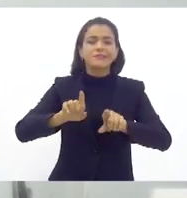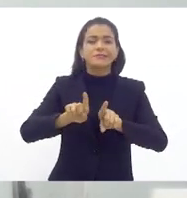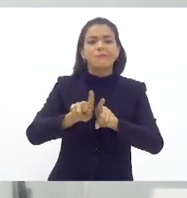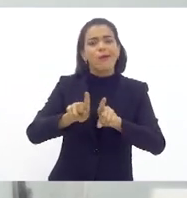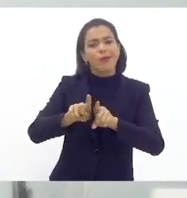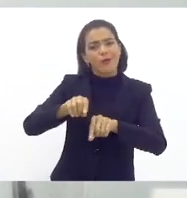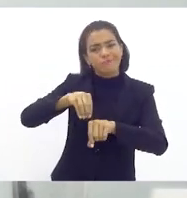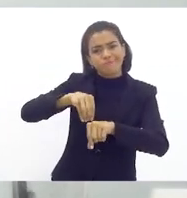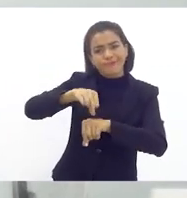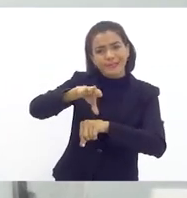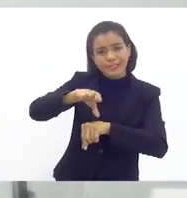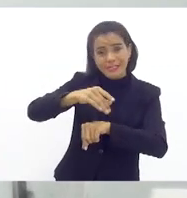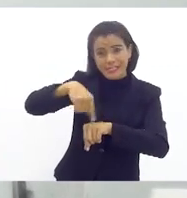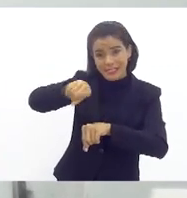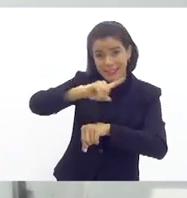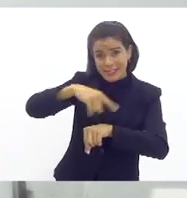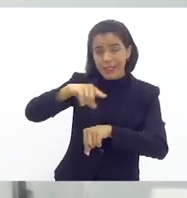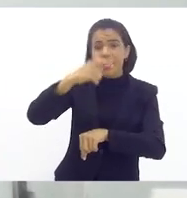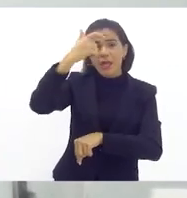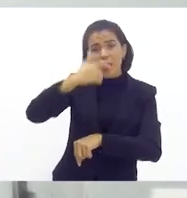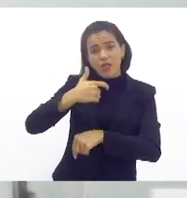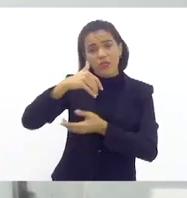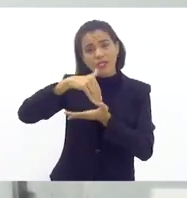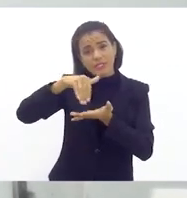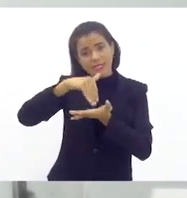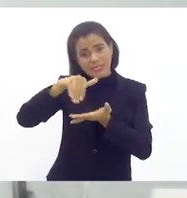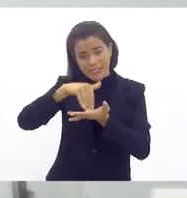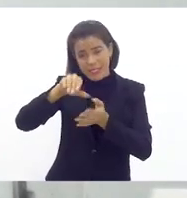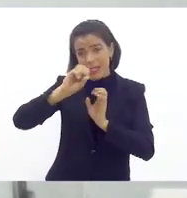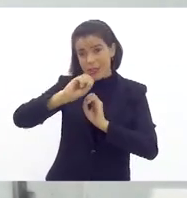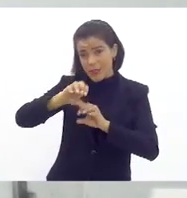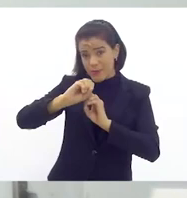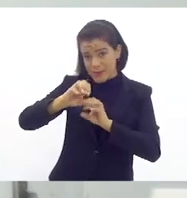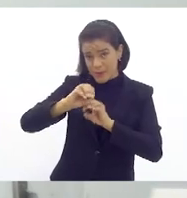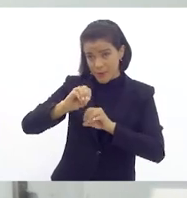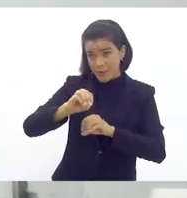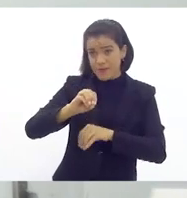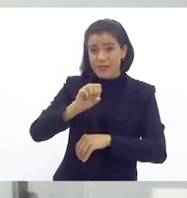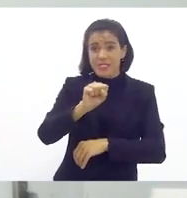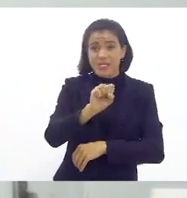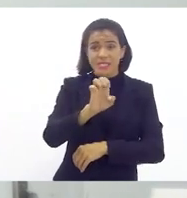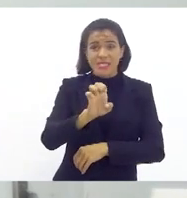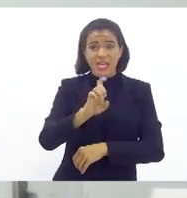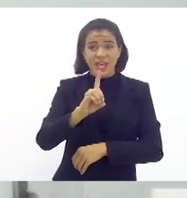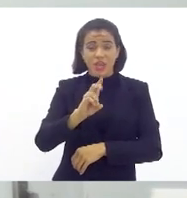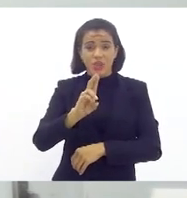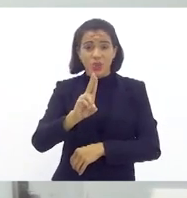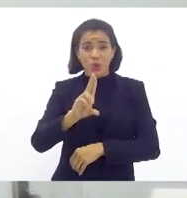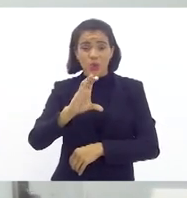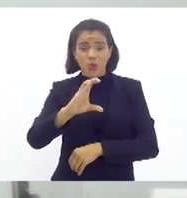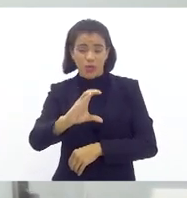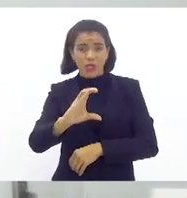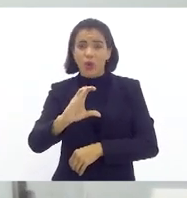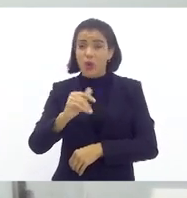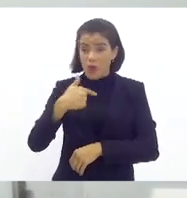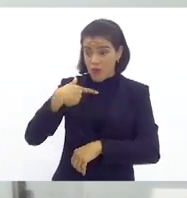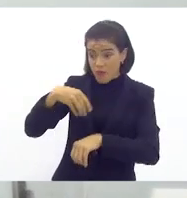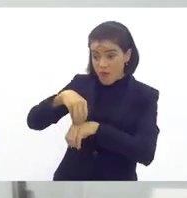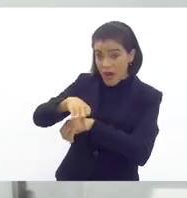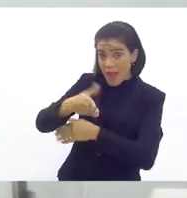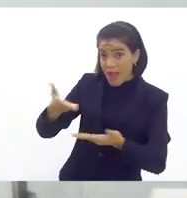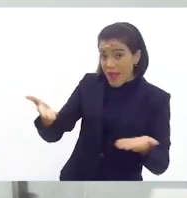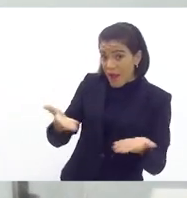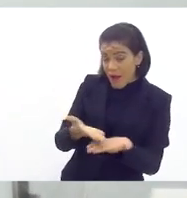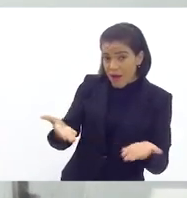vocês, antes de tudo, que eu estou na Seduc, eu estou em uma instituição. Então, o que eu vou dizer aqui diz